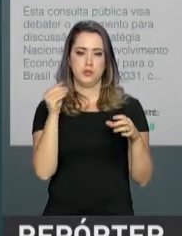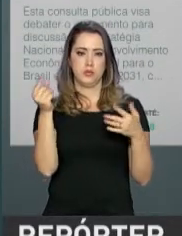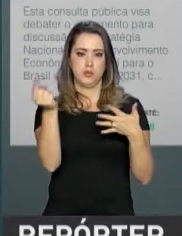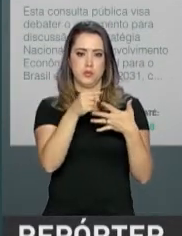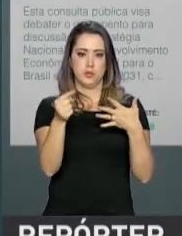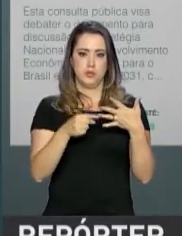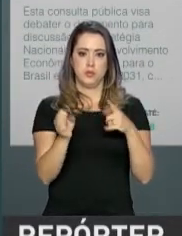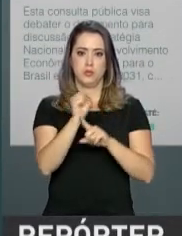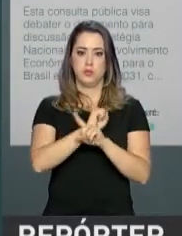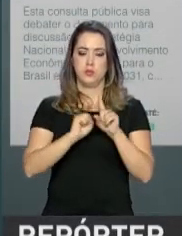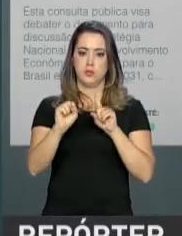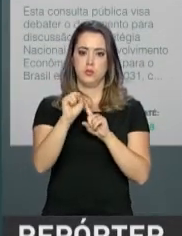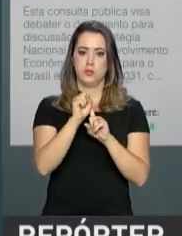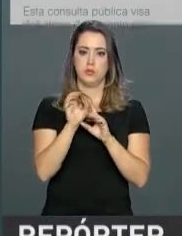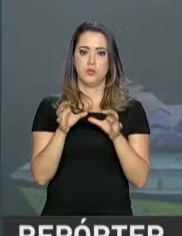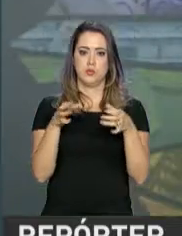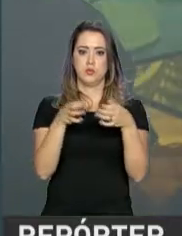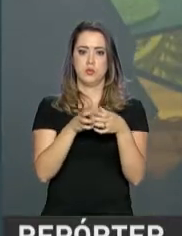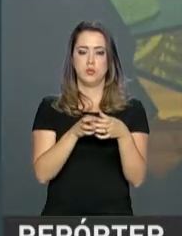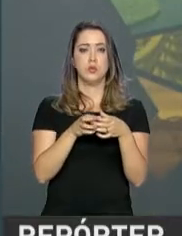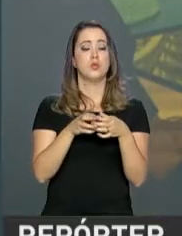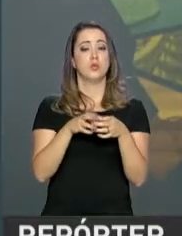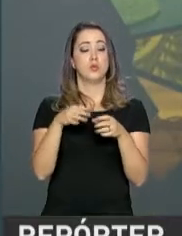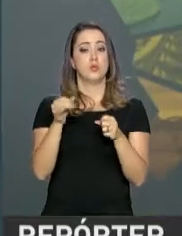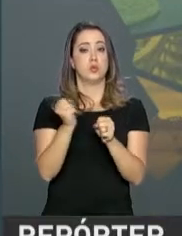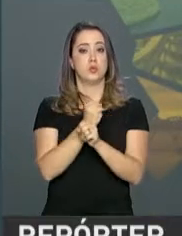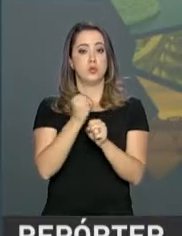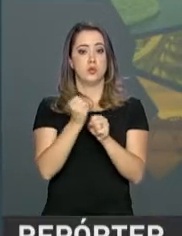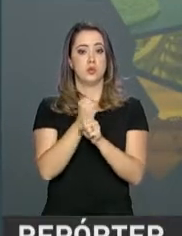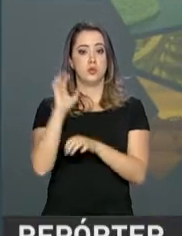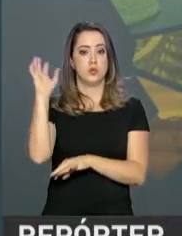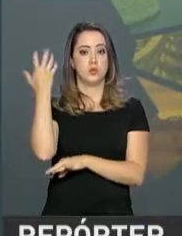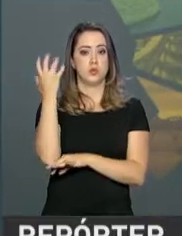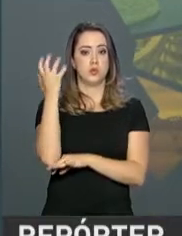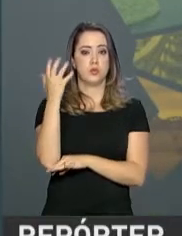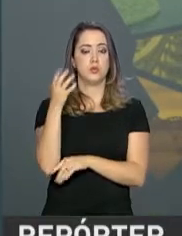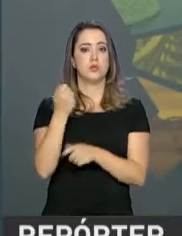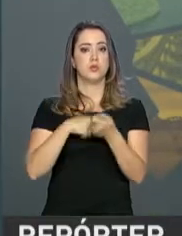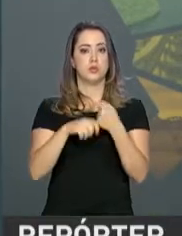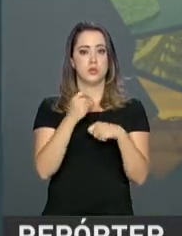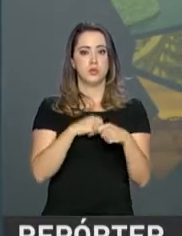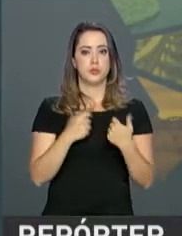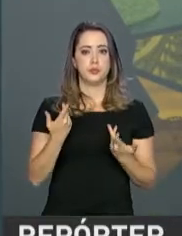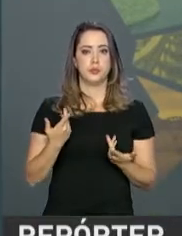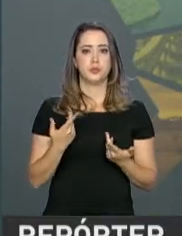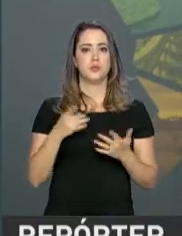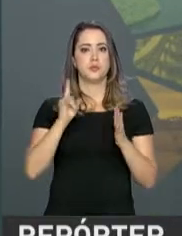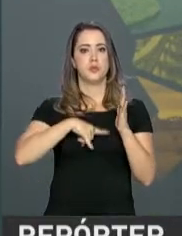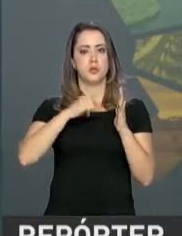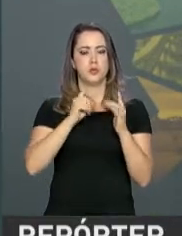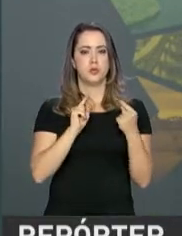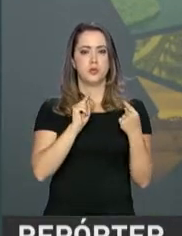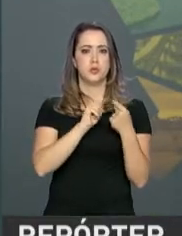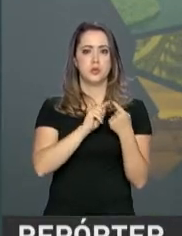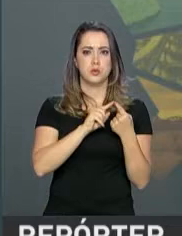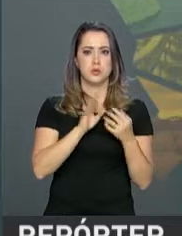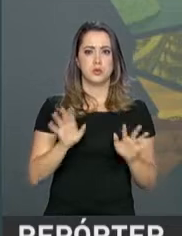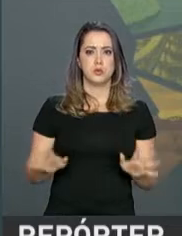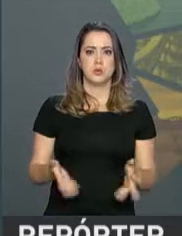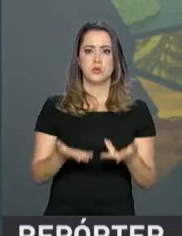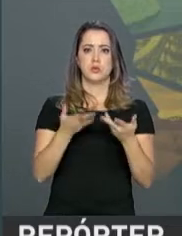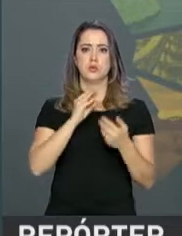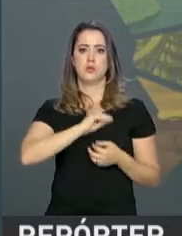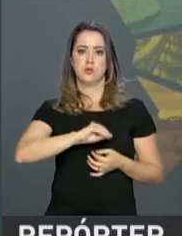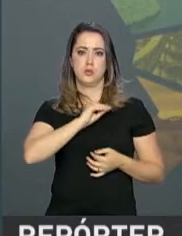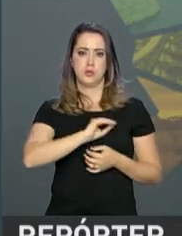para a área social o setor de infraestrutura a área ambiental e o setor econômico o documento tem como meta final elevar a